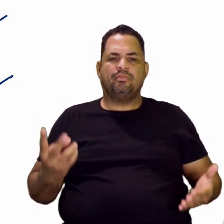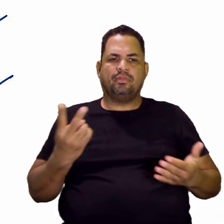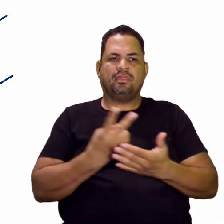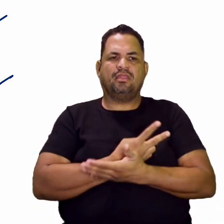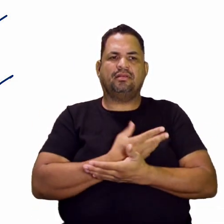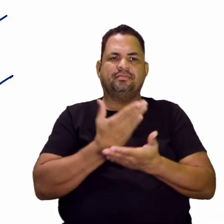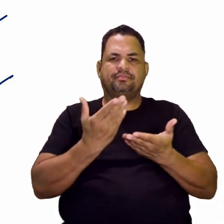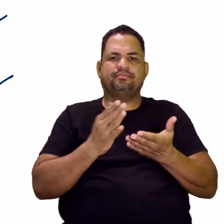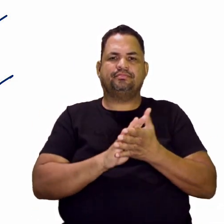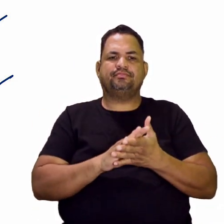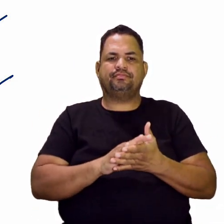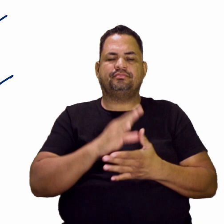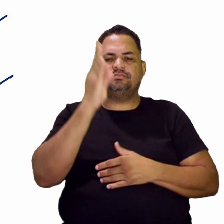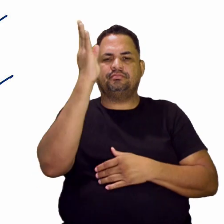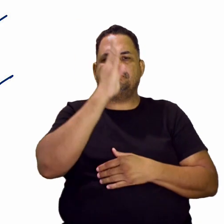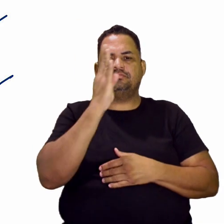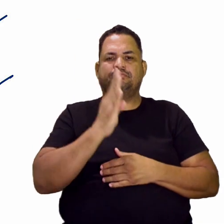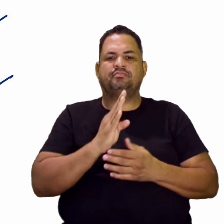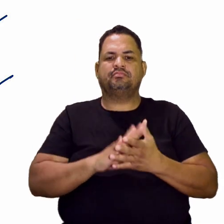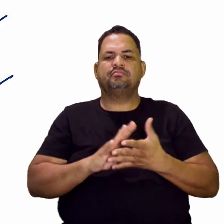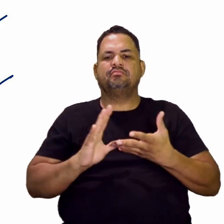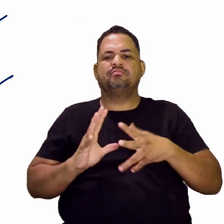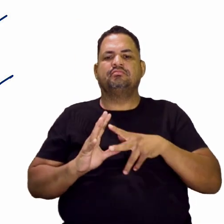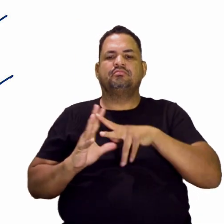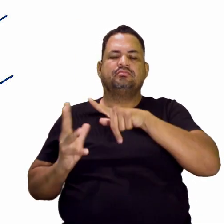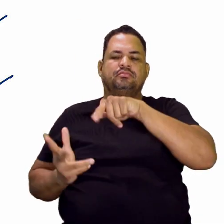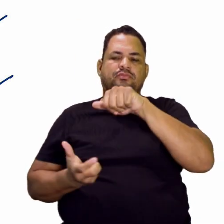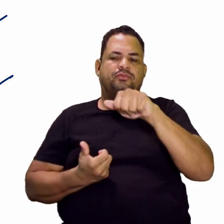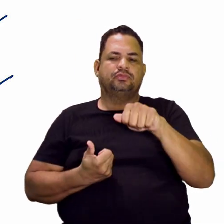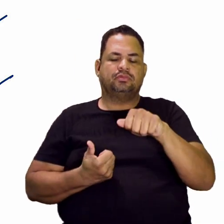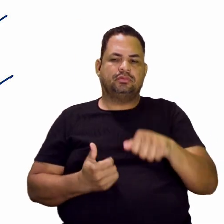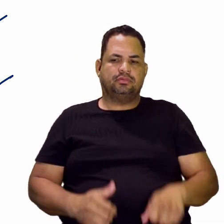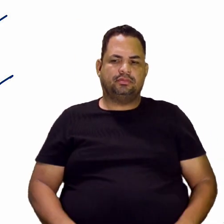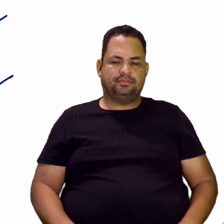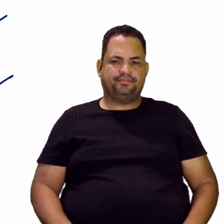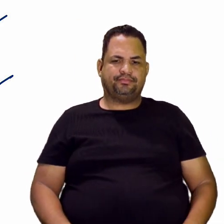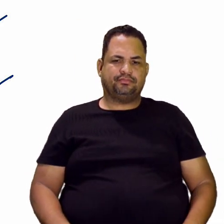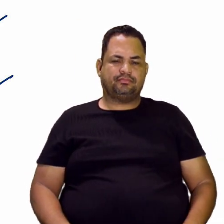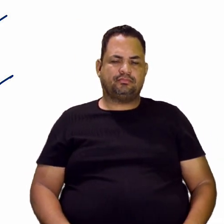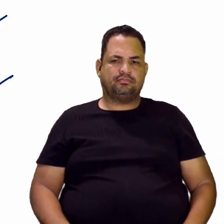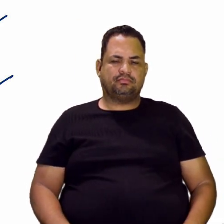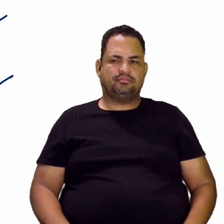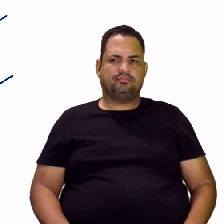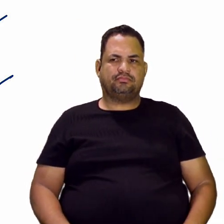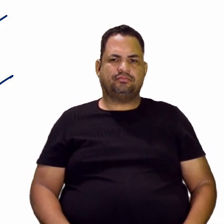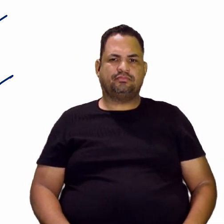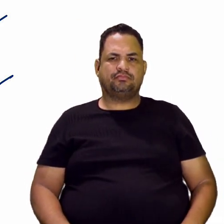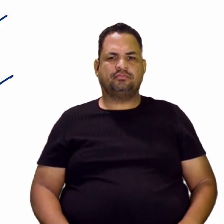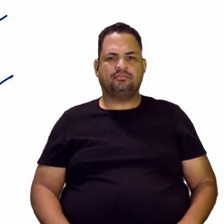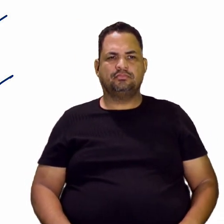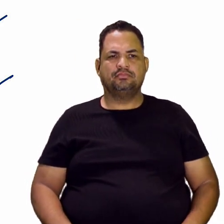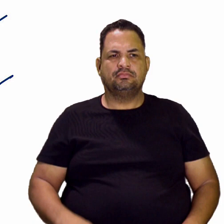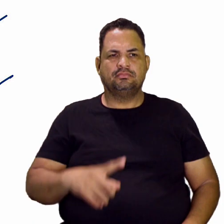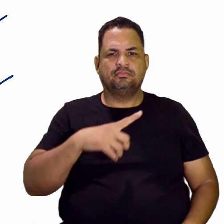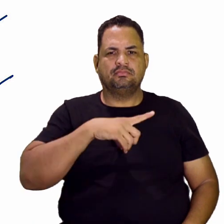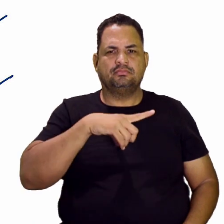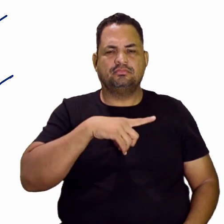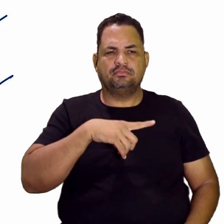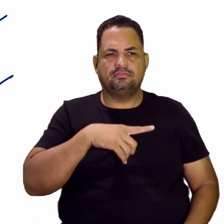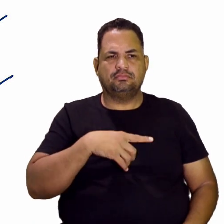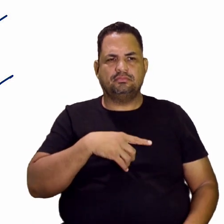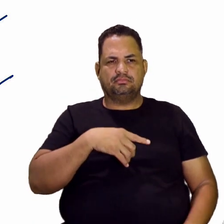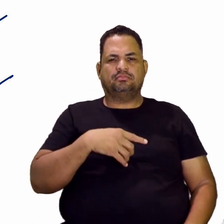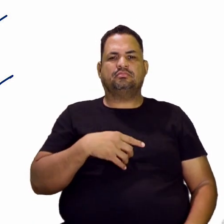acontece muito ainda no nosso Brasil. No nosso Brasil não, no nosso planeta. Mas enfim, existem várias